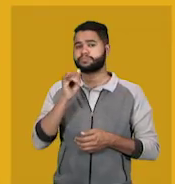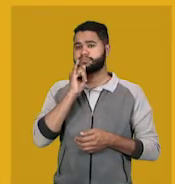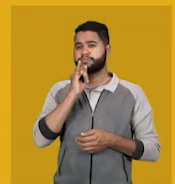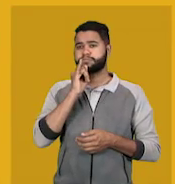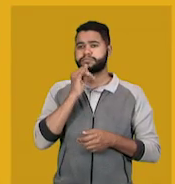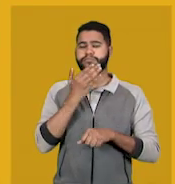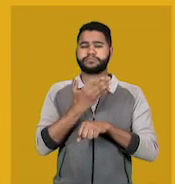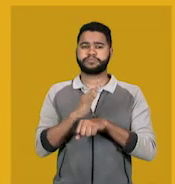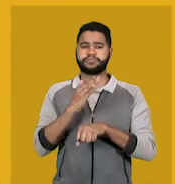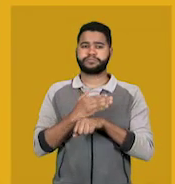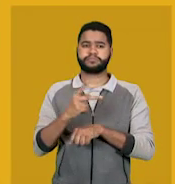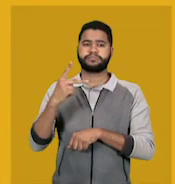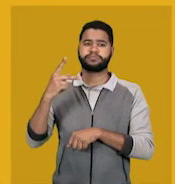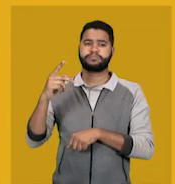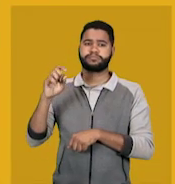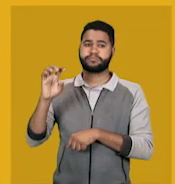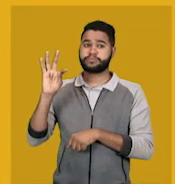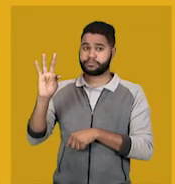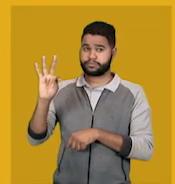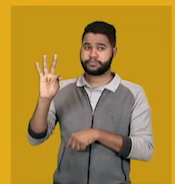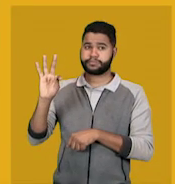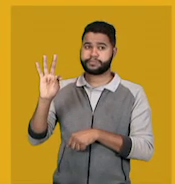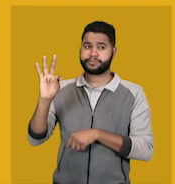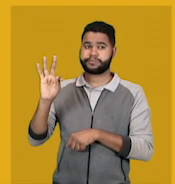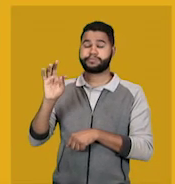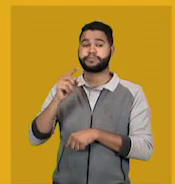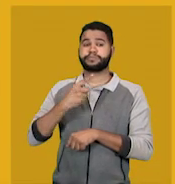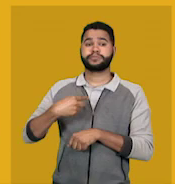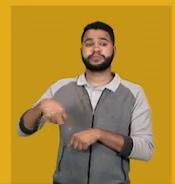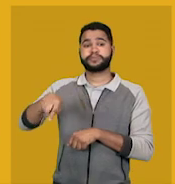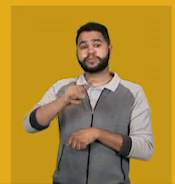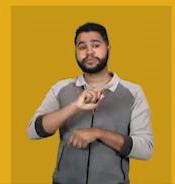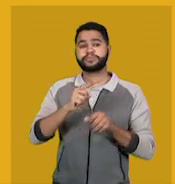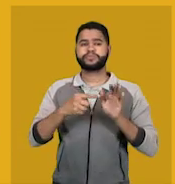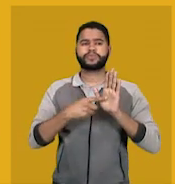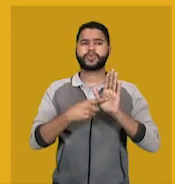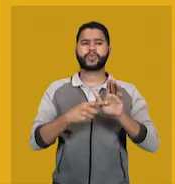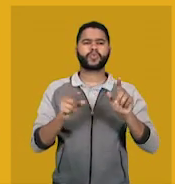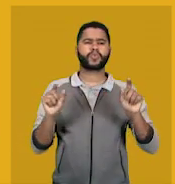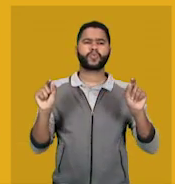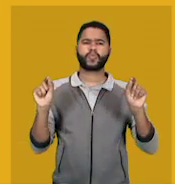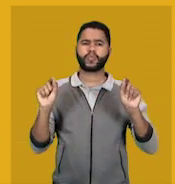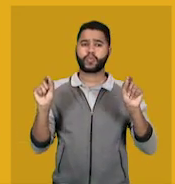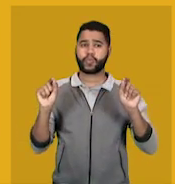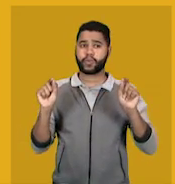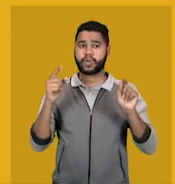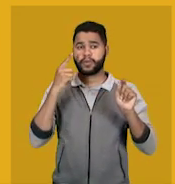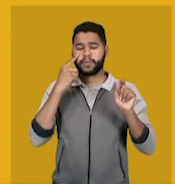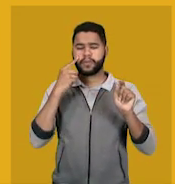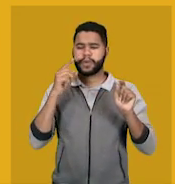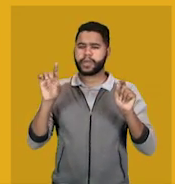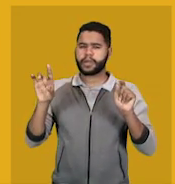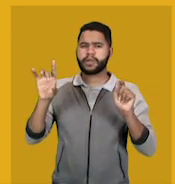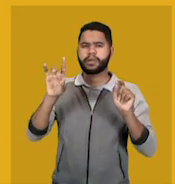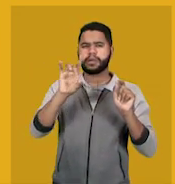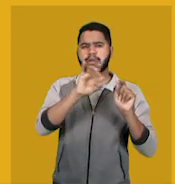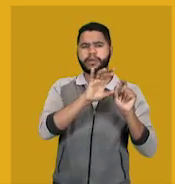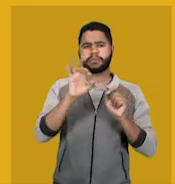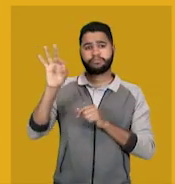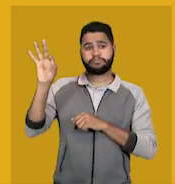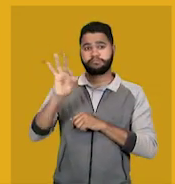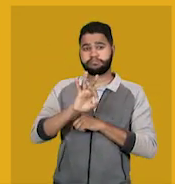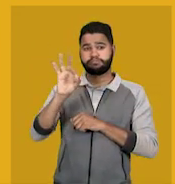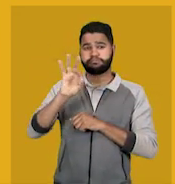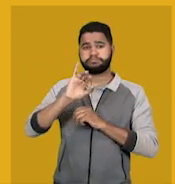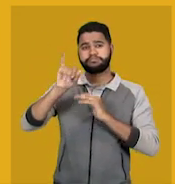exercício do PET. Aí nós vamos determinar o seguinte. Determine em cada um dos percentuais abaixo